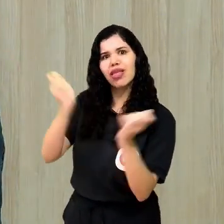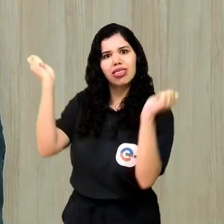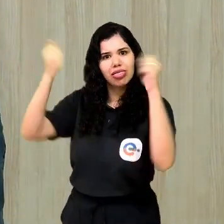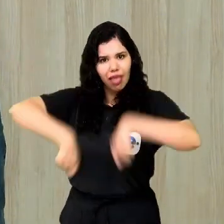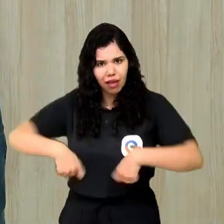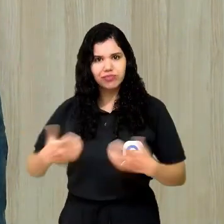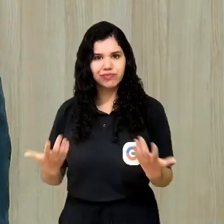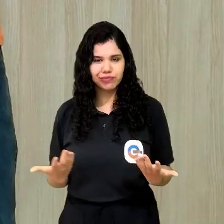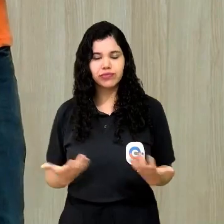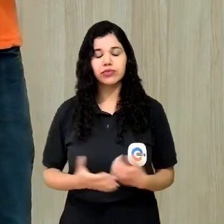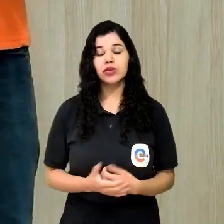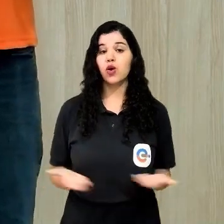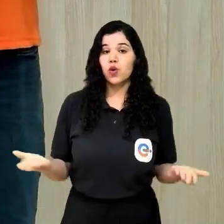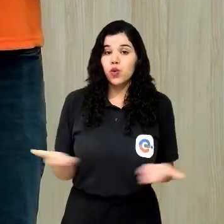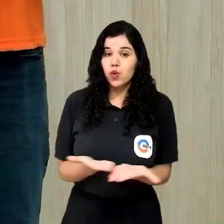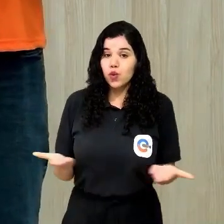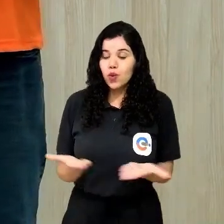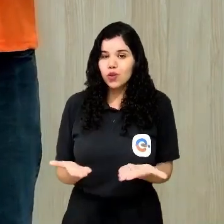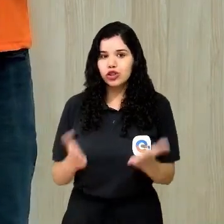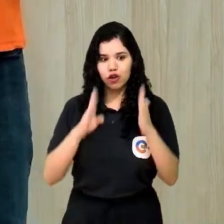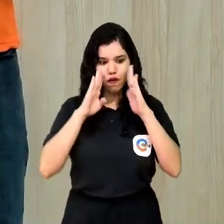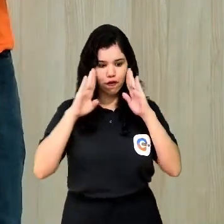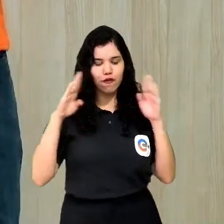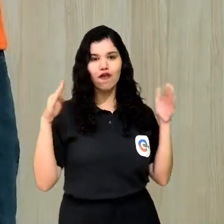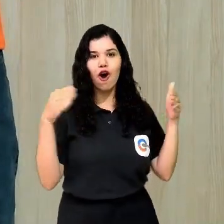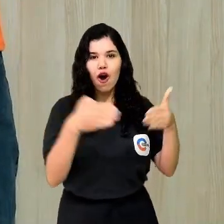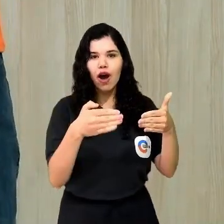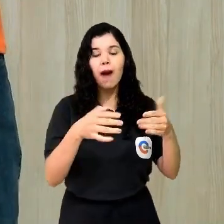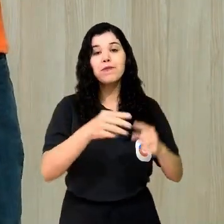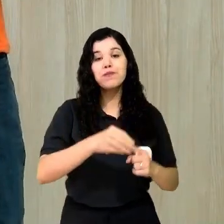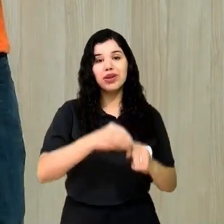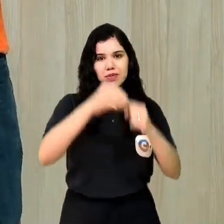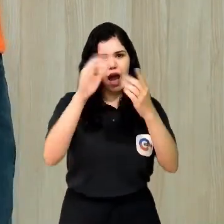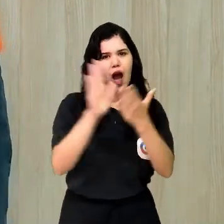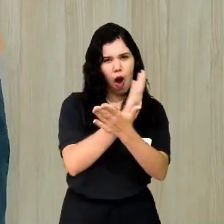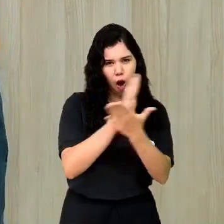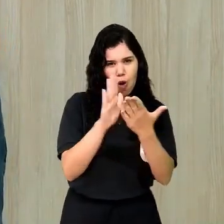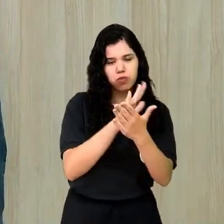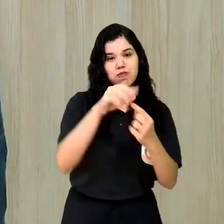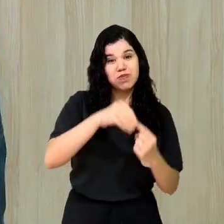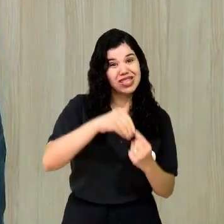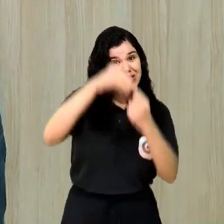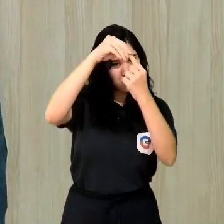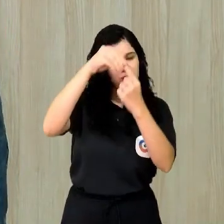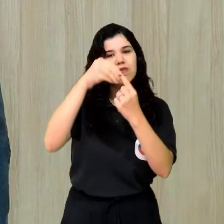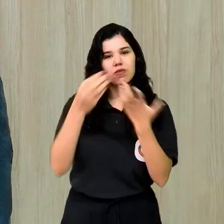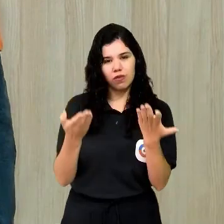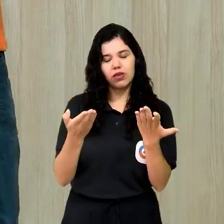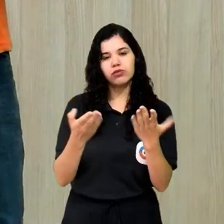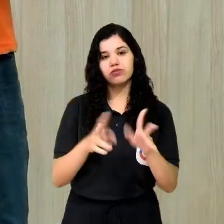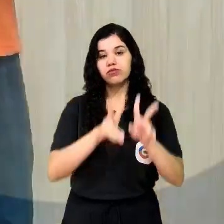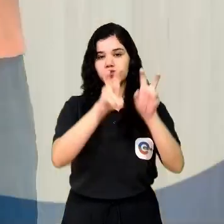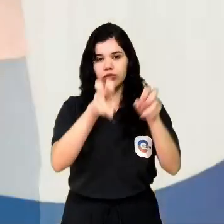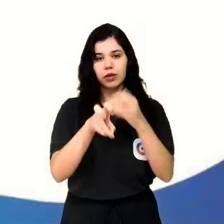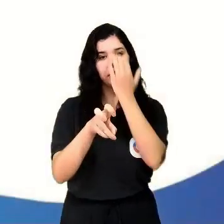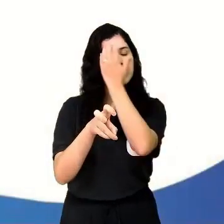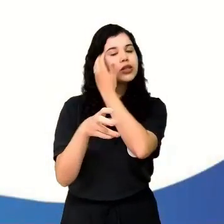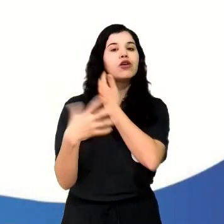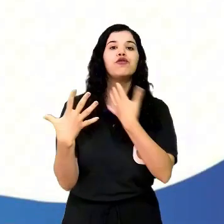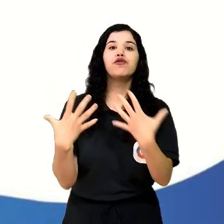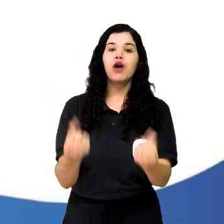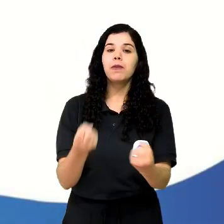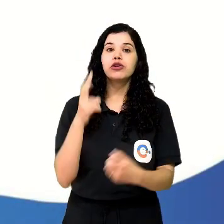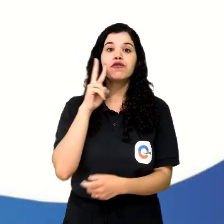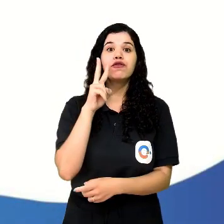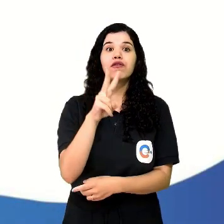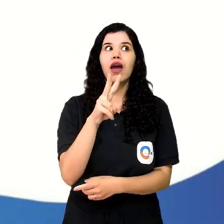abordagens, tá? Hoje nós vamos para uma das principais abordagens desse descritor. Então, bora aí ver a questão para a